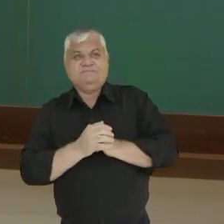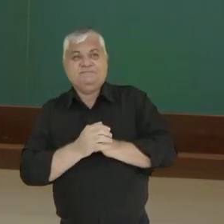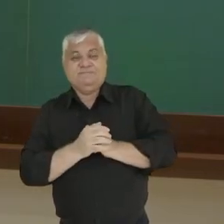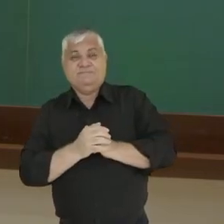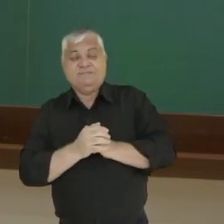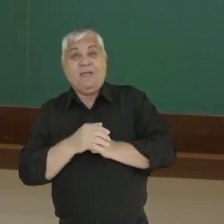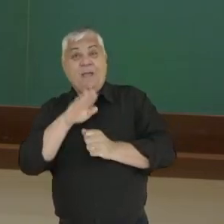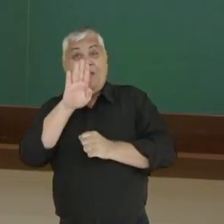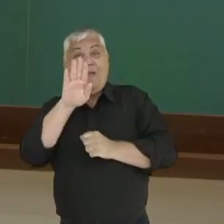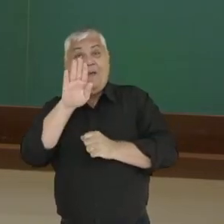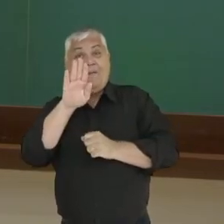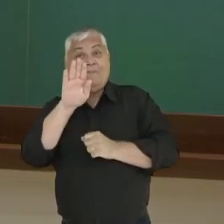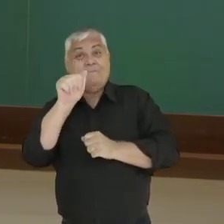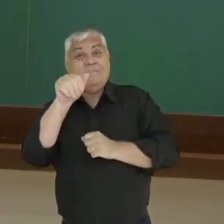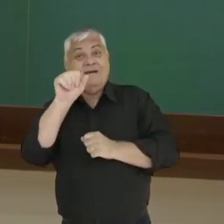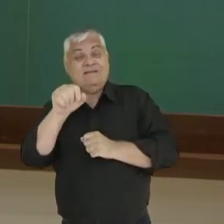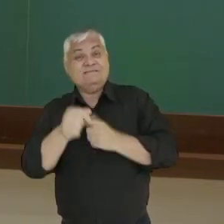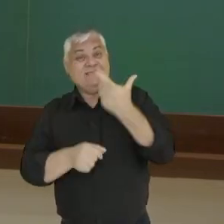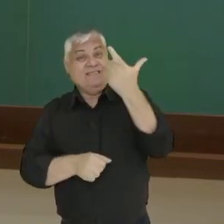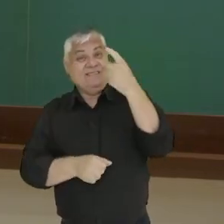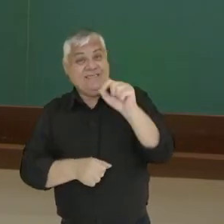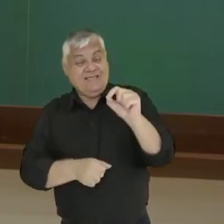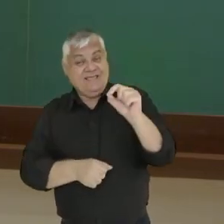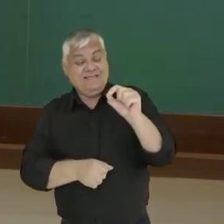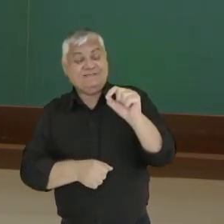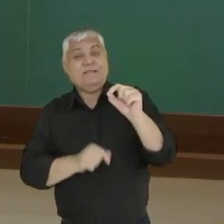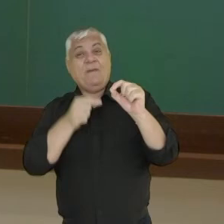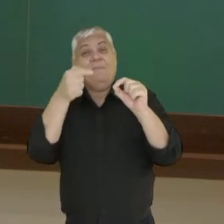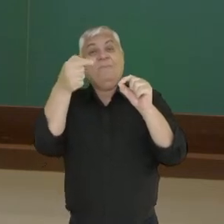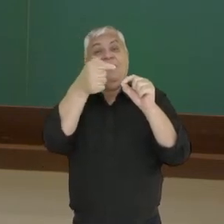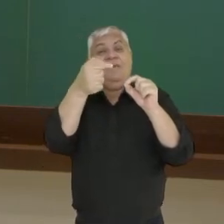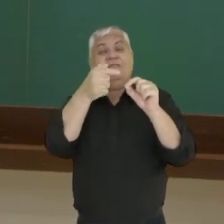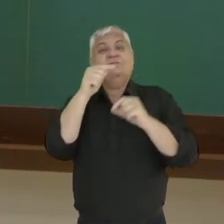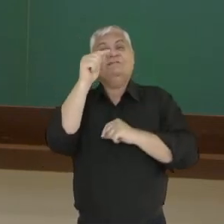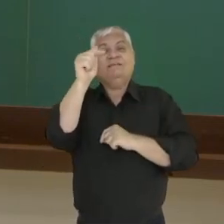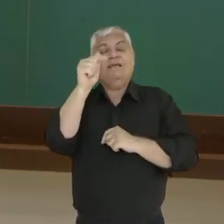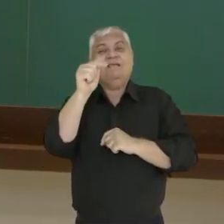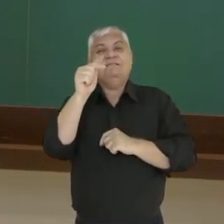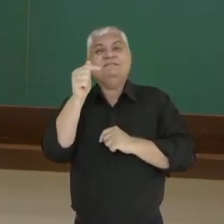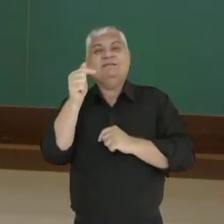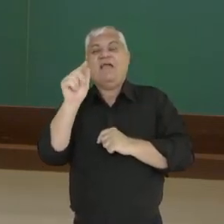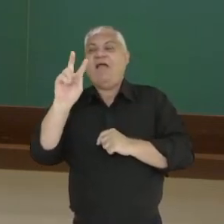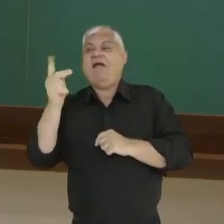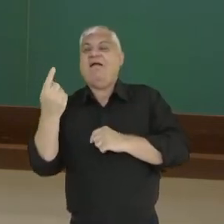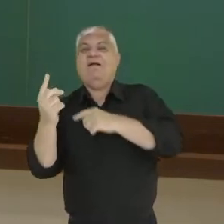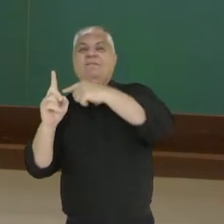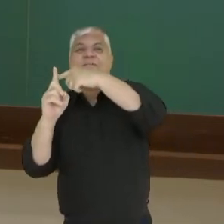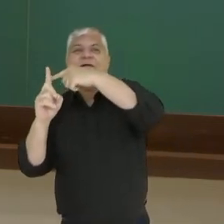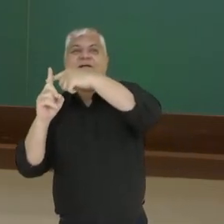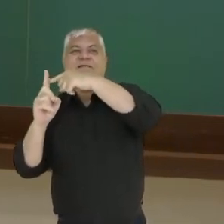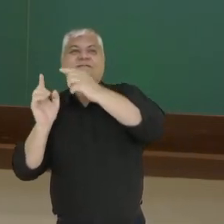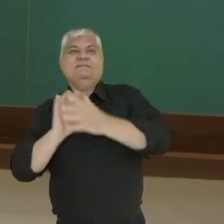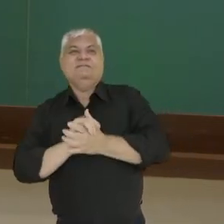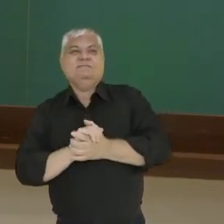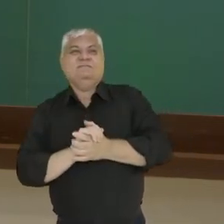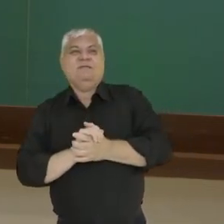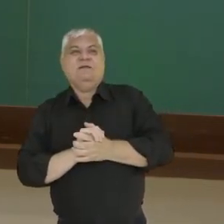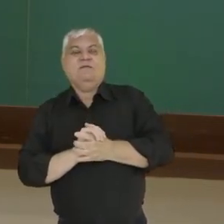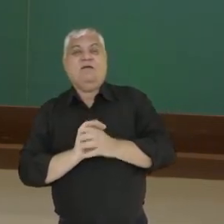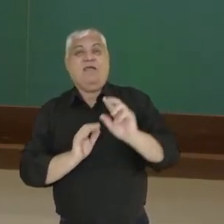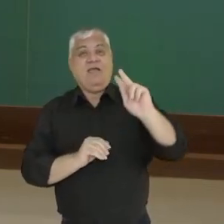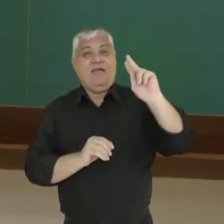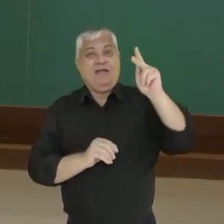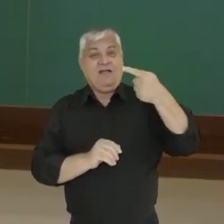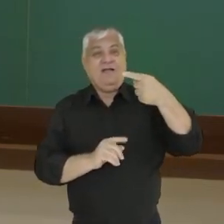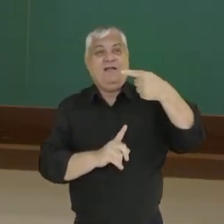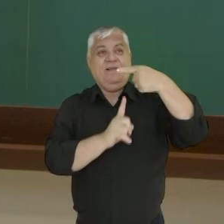na -7 é igual ao H+, que é o logaritmando nesse caso. Então, nós conhecemos